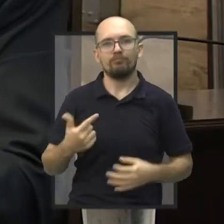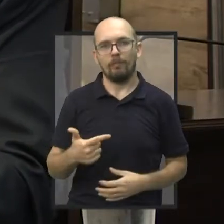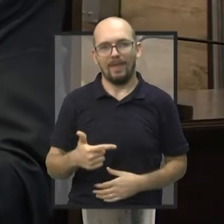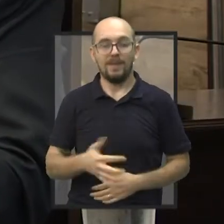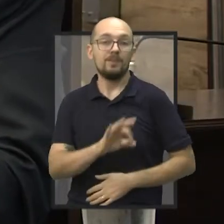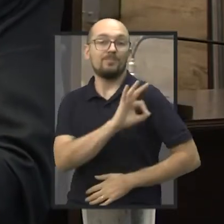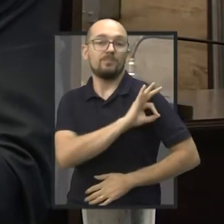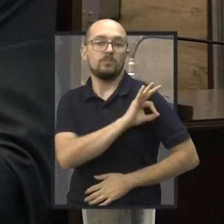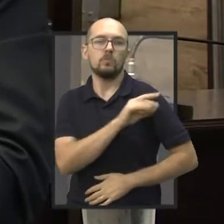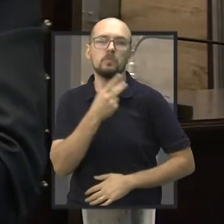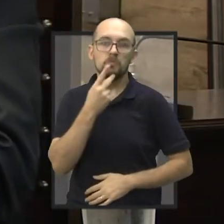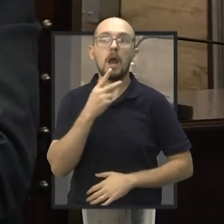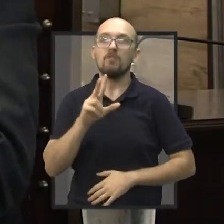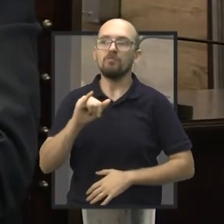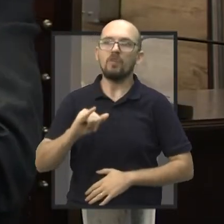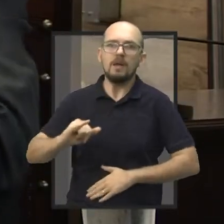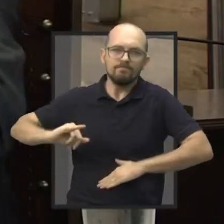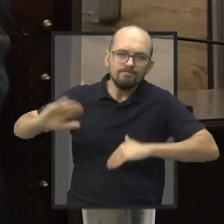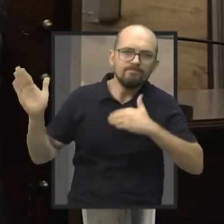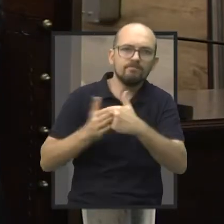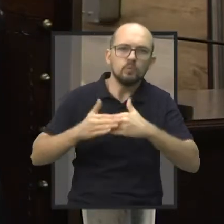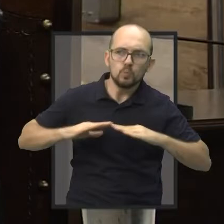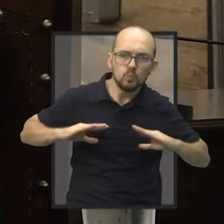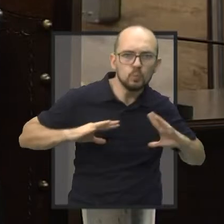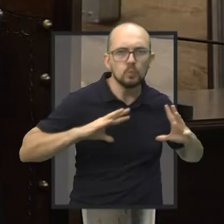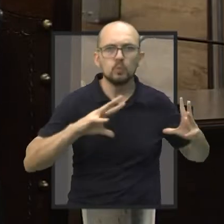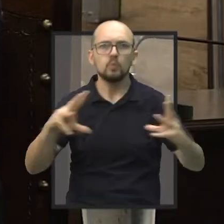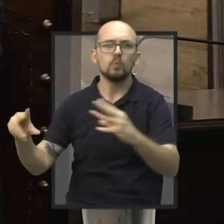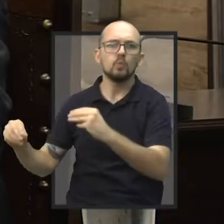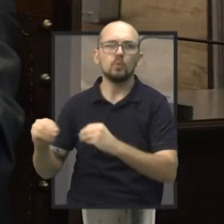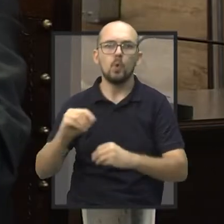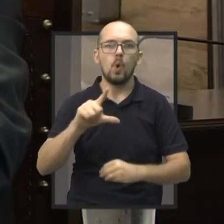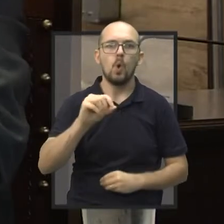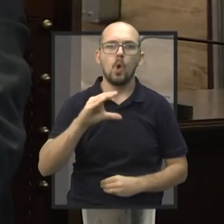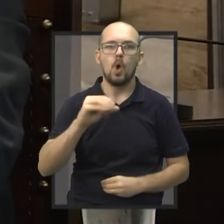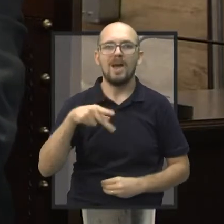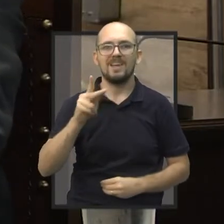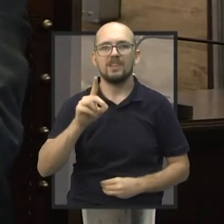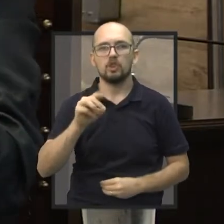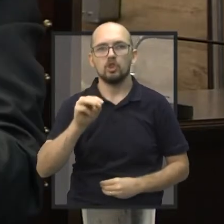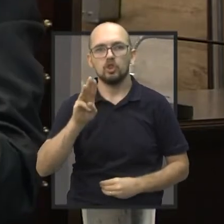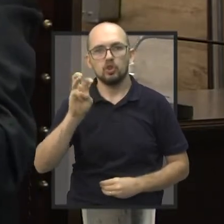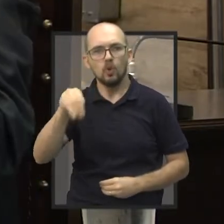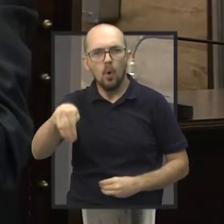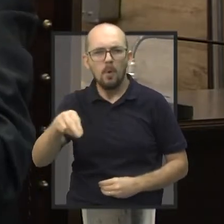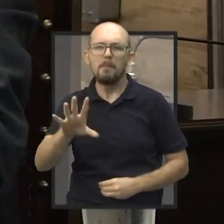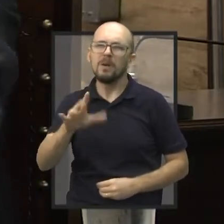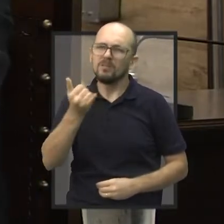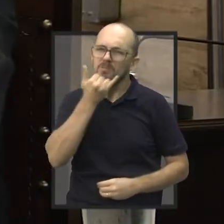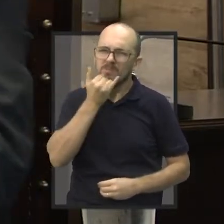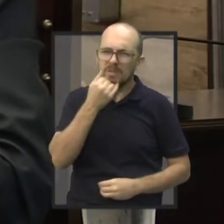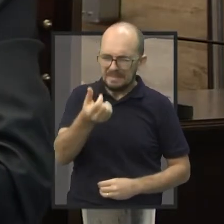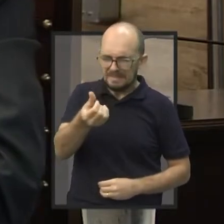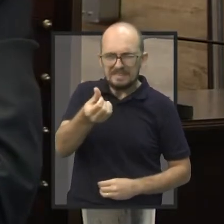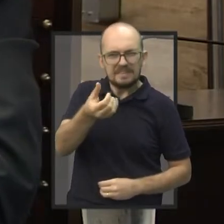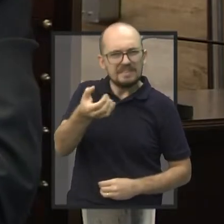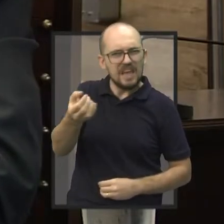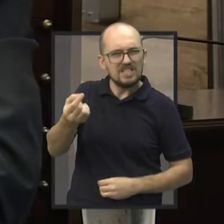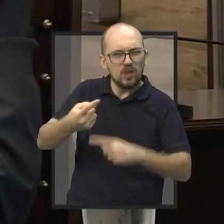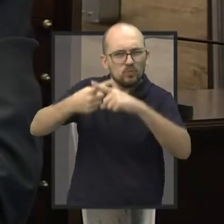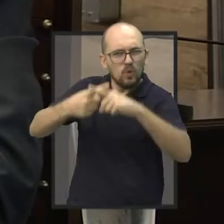fala em lockdown, e agora as pessoas vão fazer 600 jogos? Como? Nós estamos quase no meio do